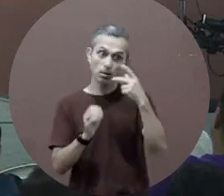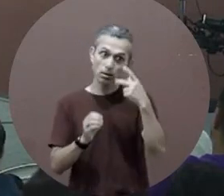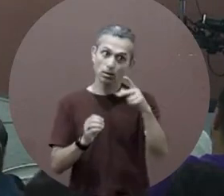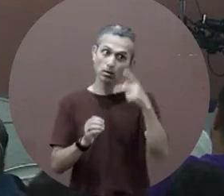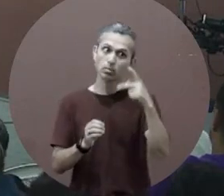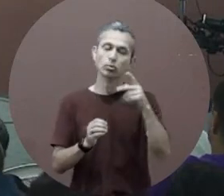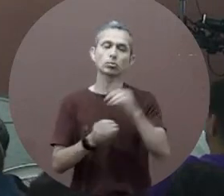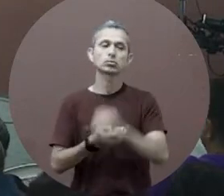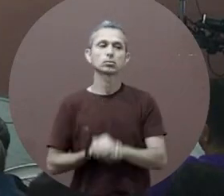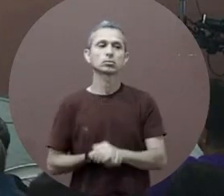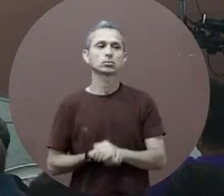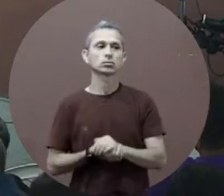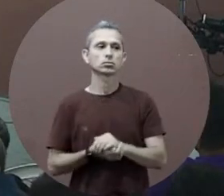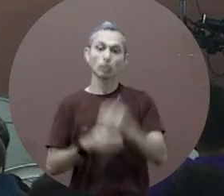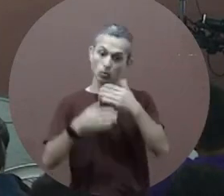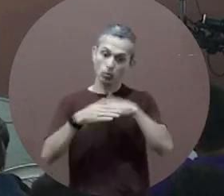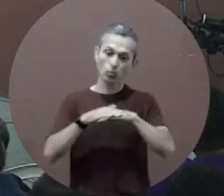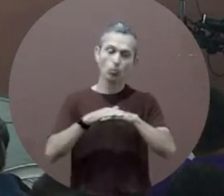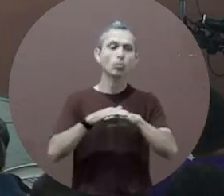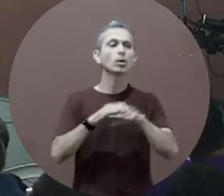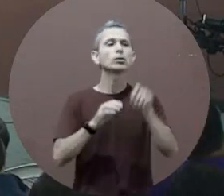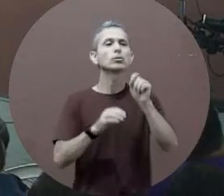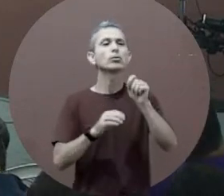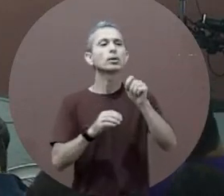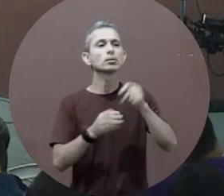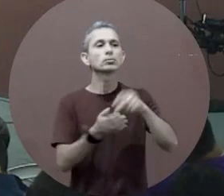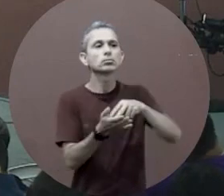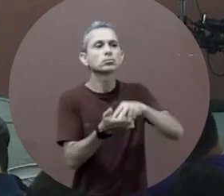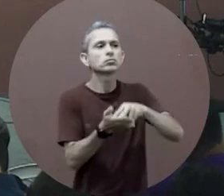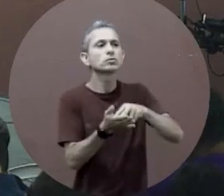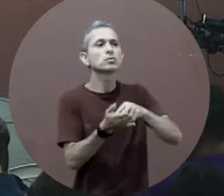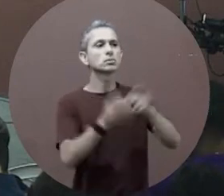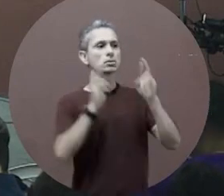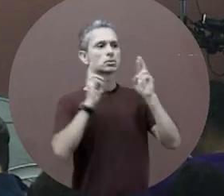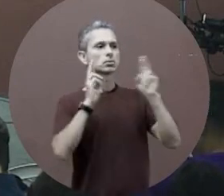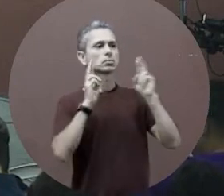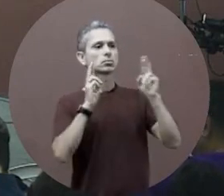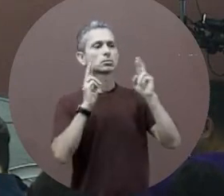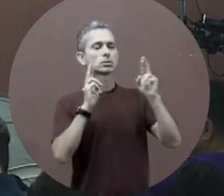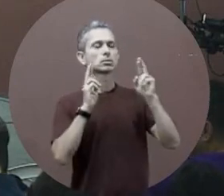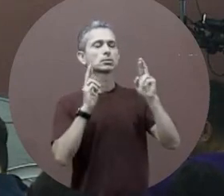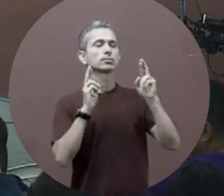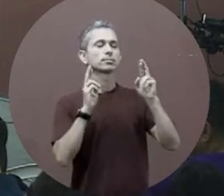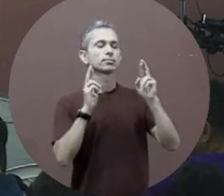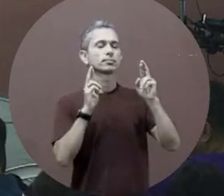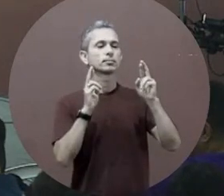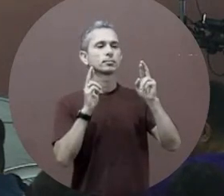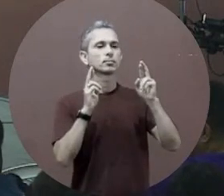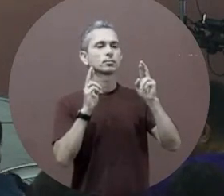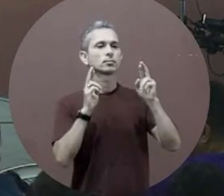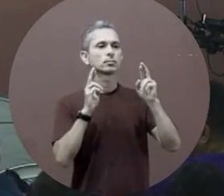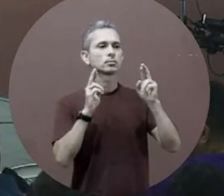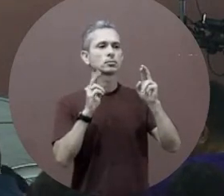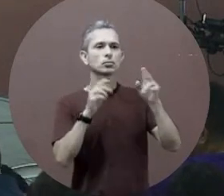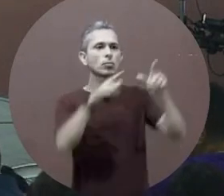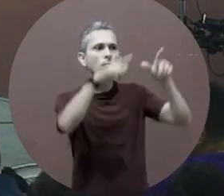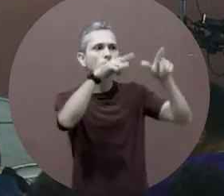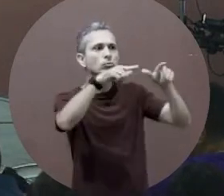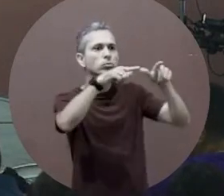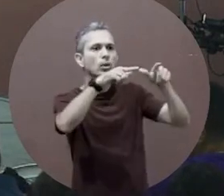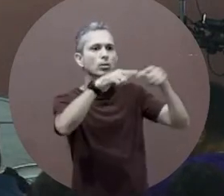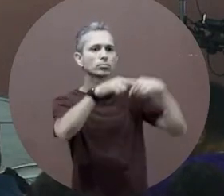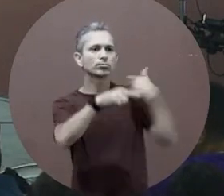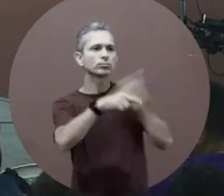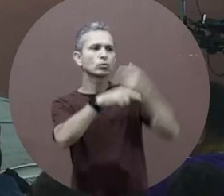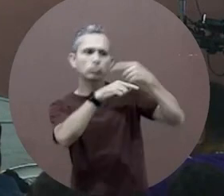Guarde firme a confissão da esperança, de para onde estamos indo,